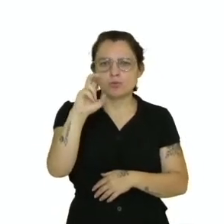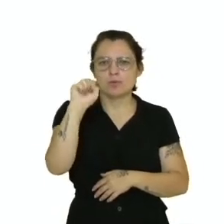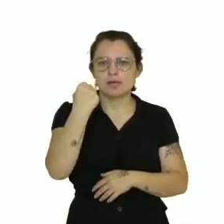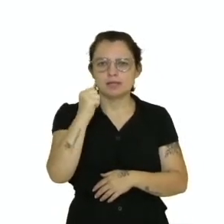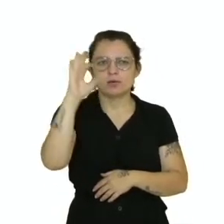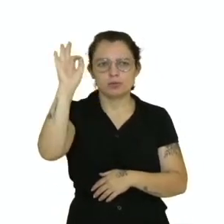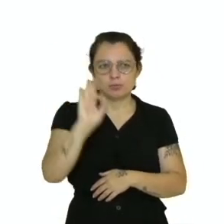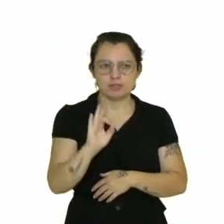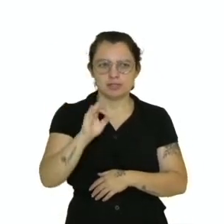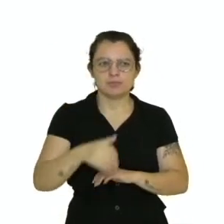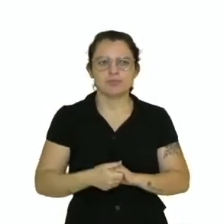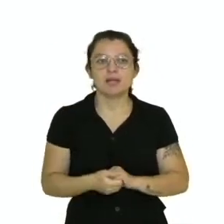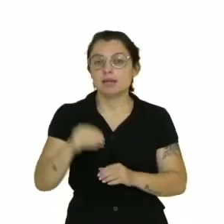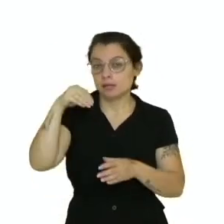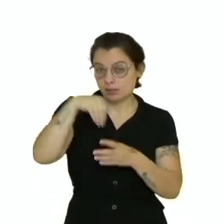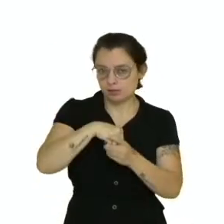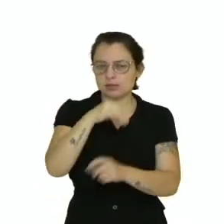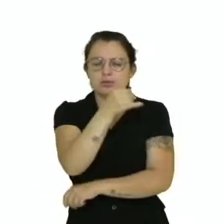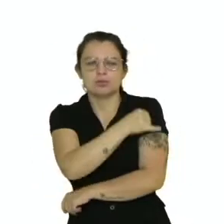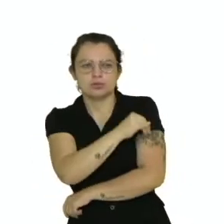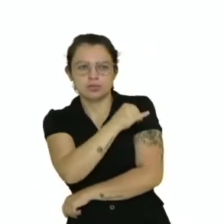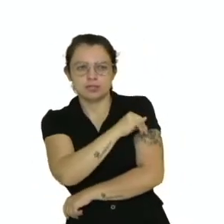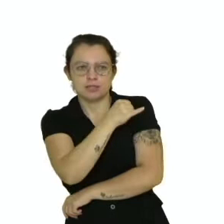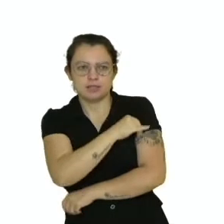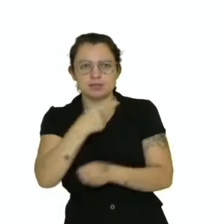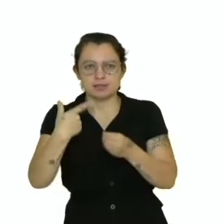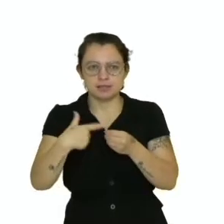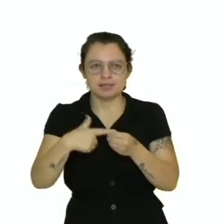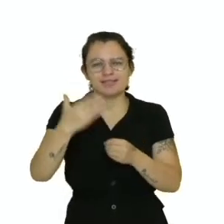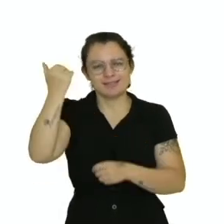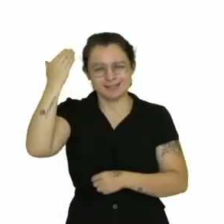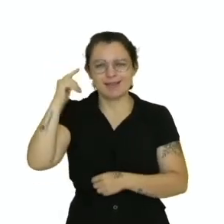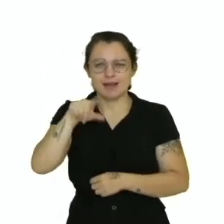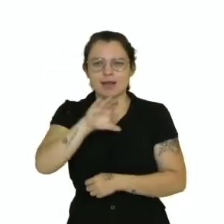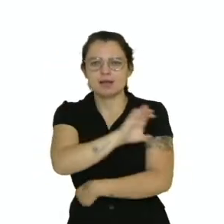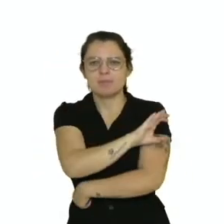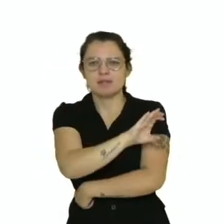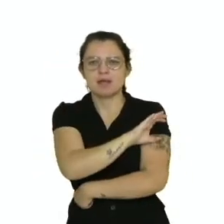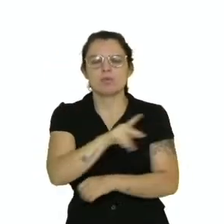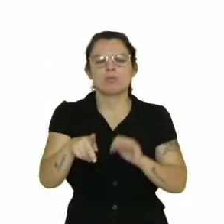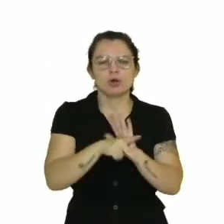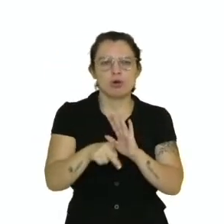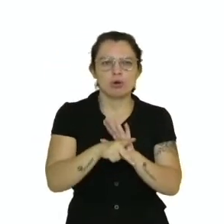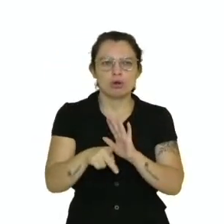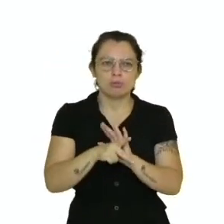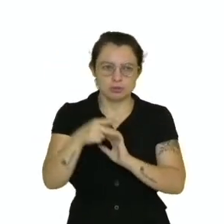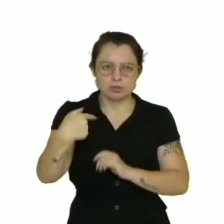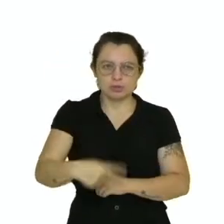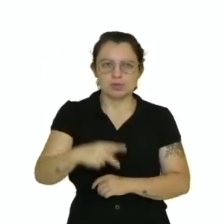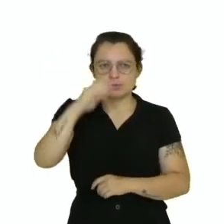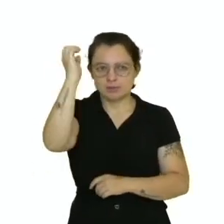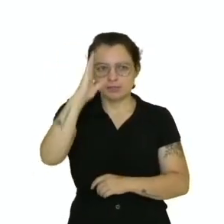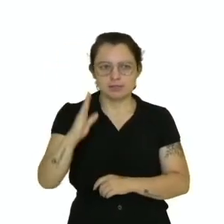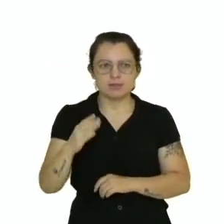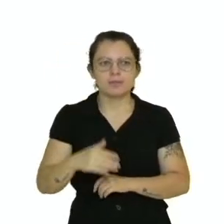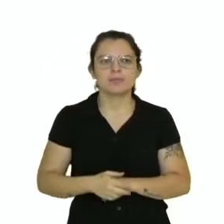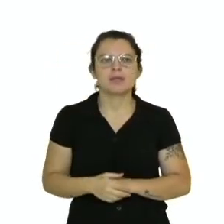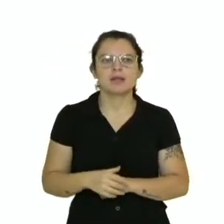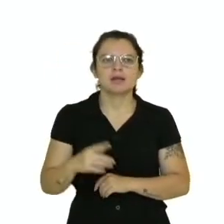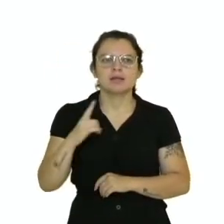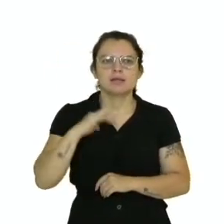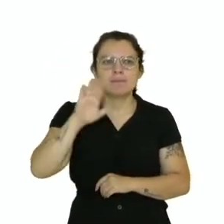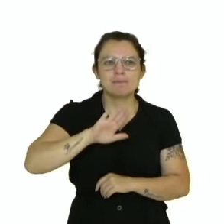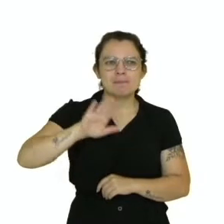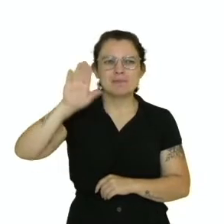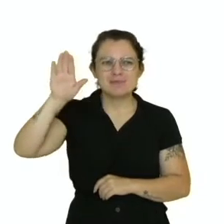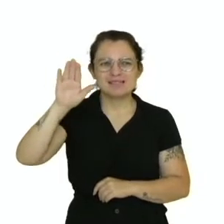58%. Já no Rio de Janeiro, que na época era a capital do Brasil, era o Distrito Federal, a participação das mulheres entre os trabalhadores da